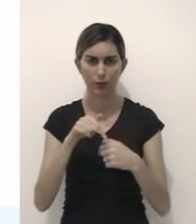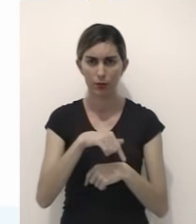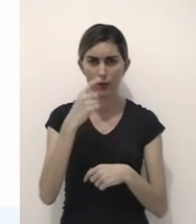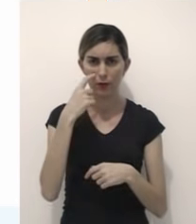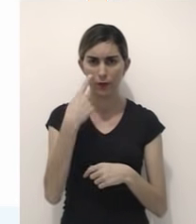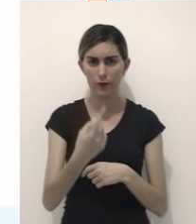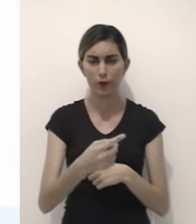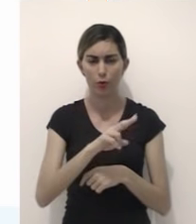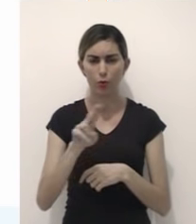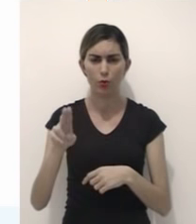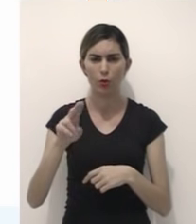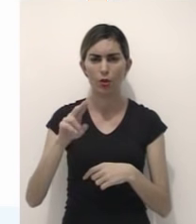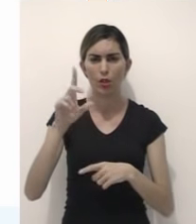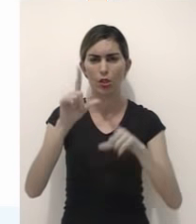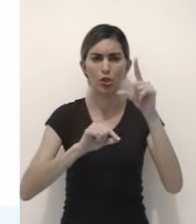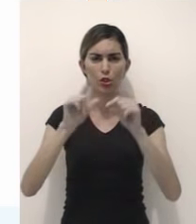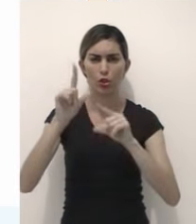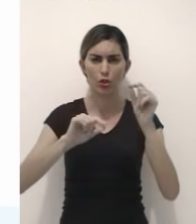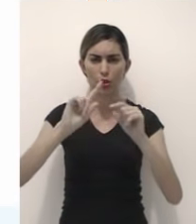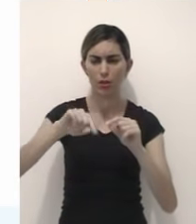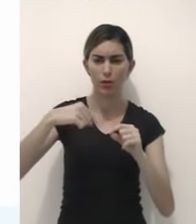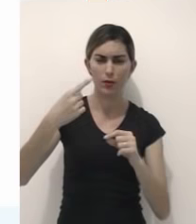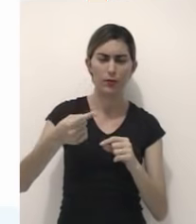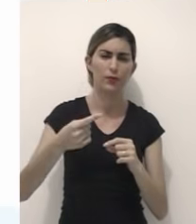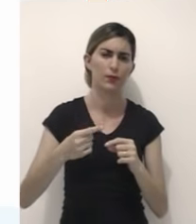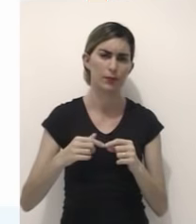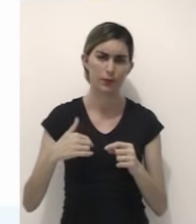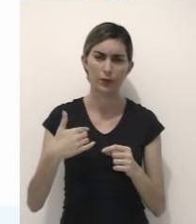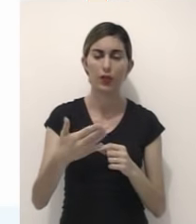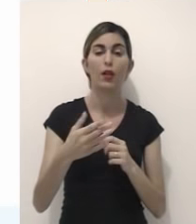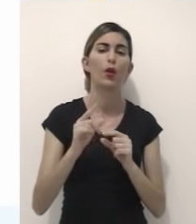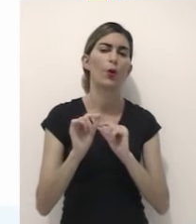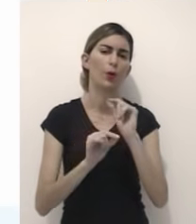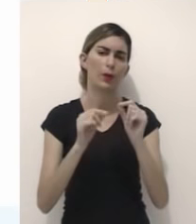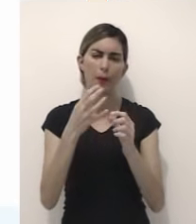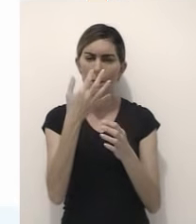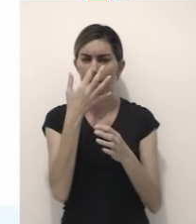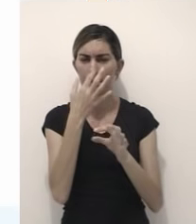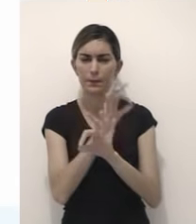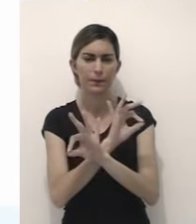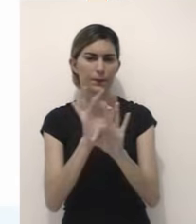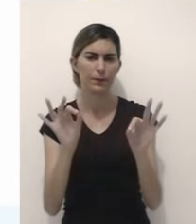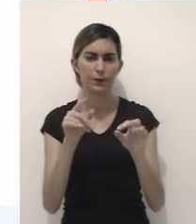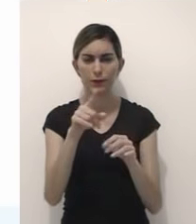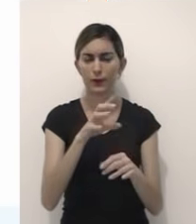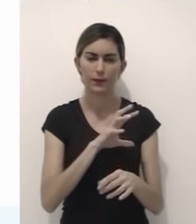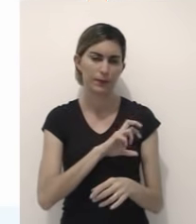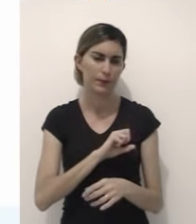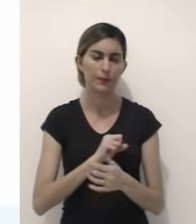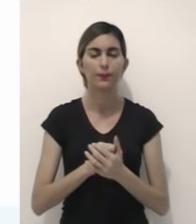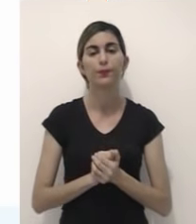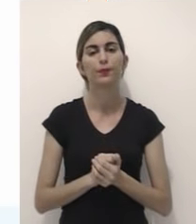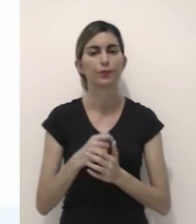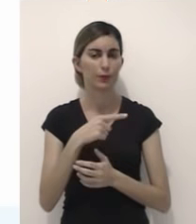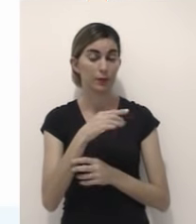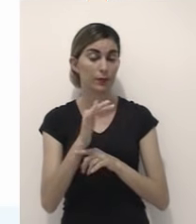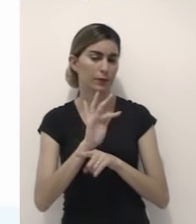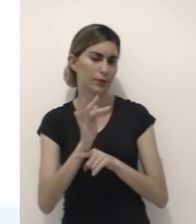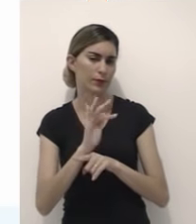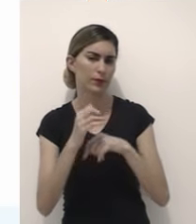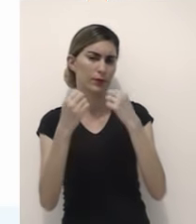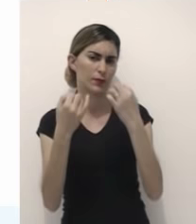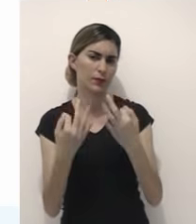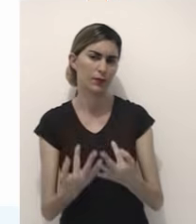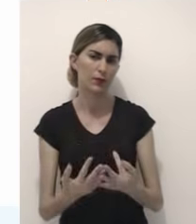quarentena. O filme chama-se Estrelas Além do Tempo. É um filme maravilhoso, vocês vão adorar.